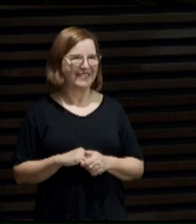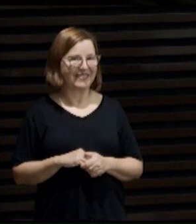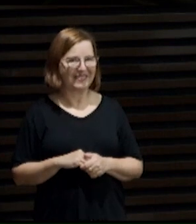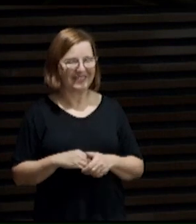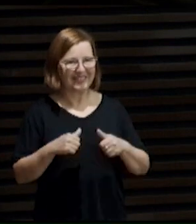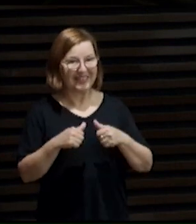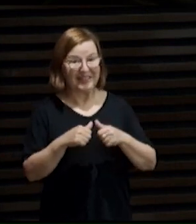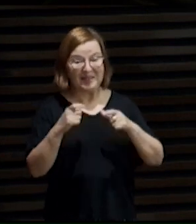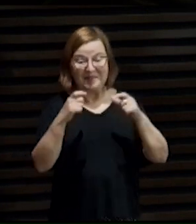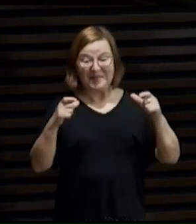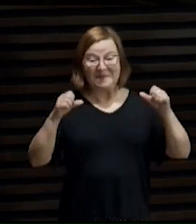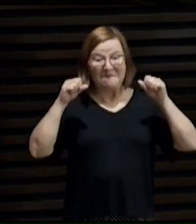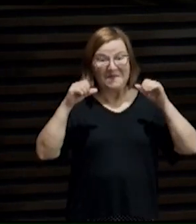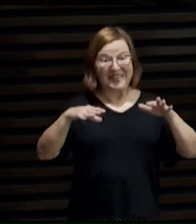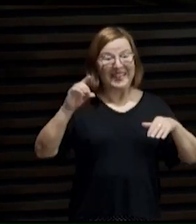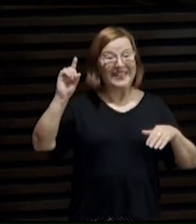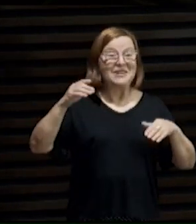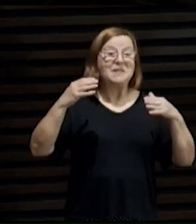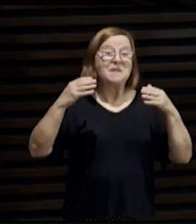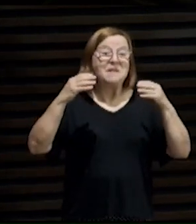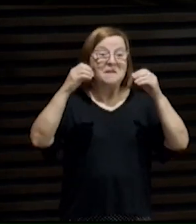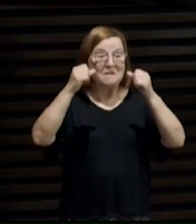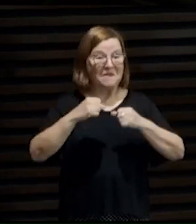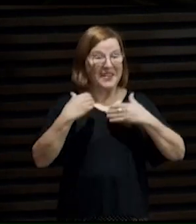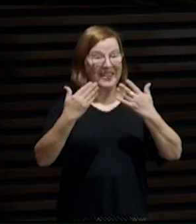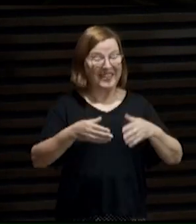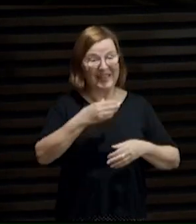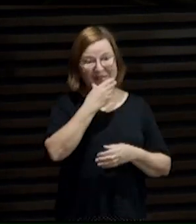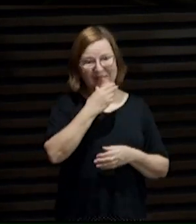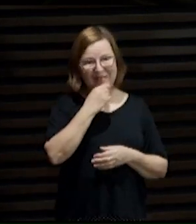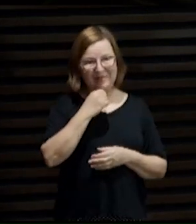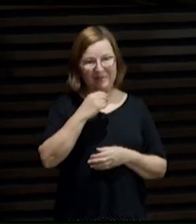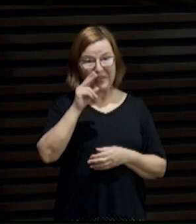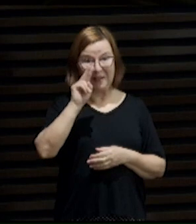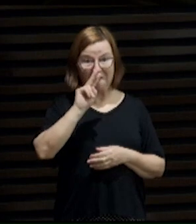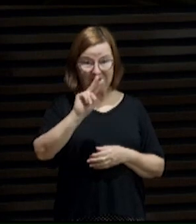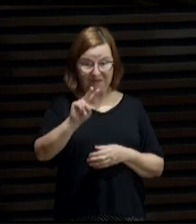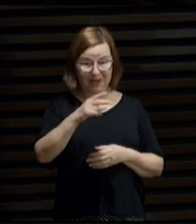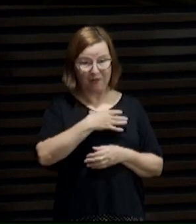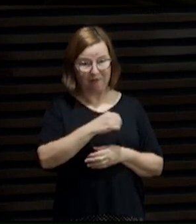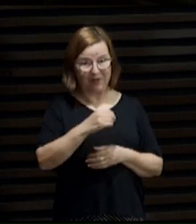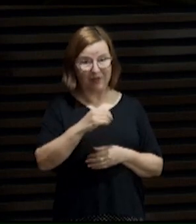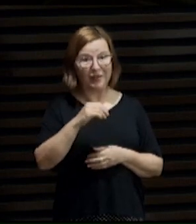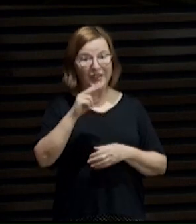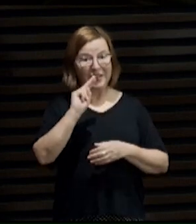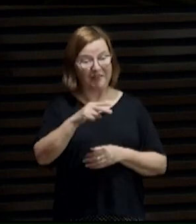Isso é a maior bênção que Deus pode dar a um homem. Ver os seus filhos e os filhos dos filhos na